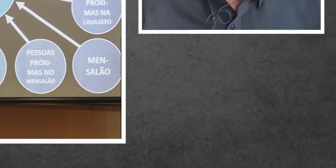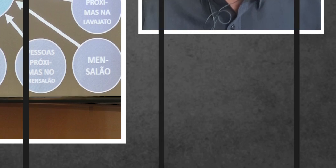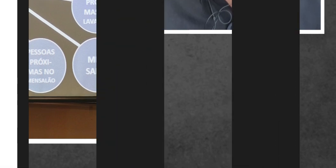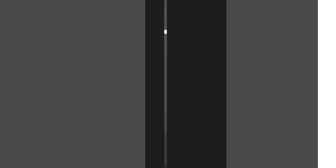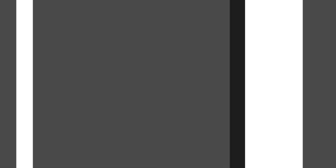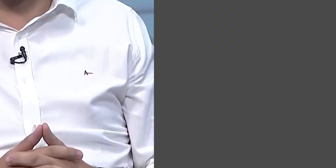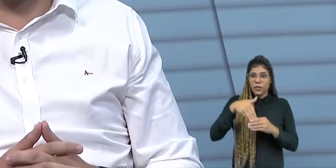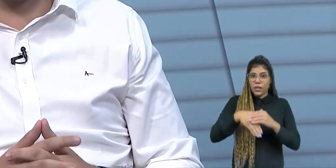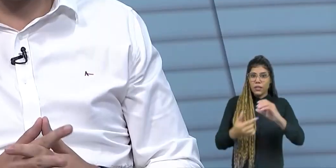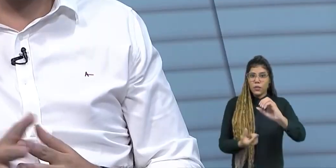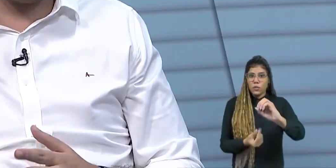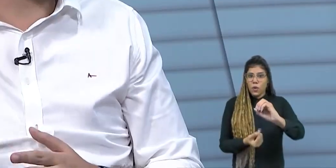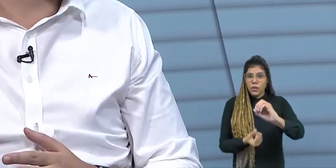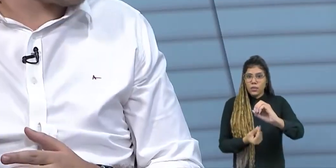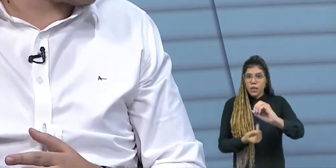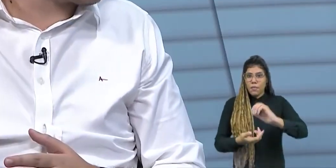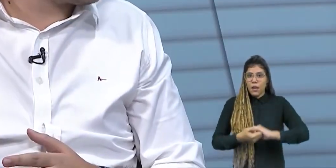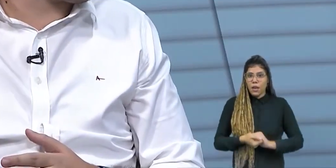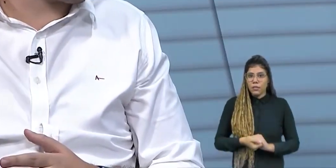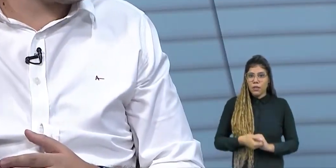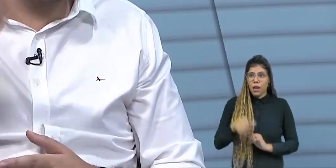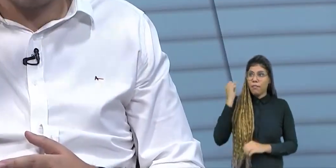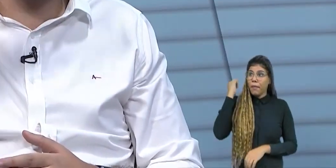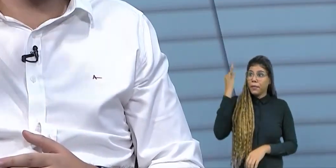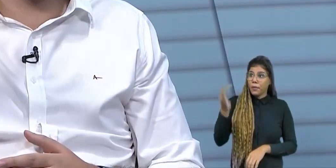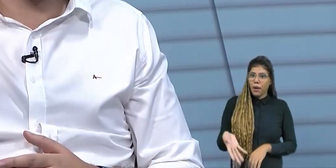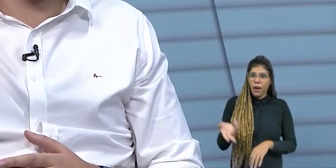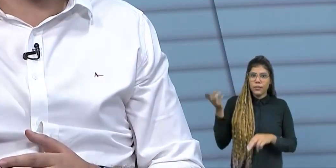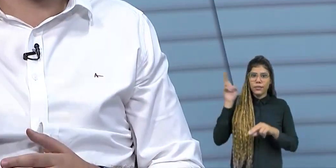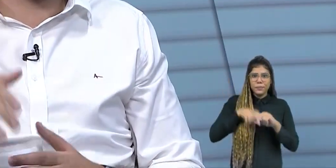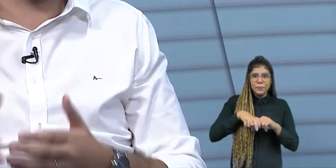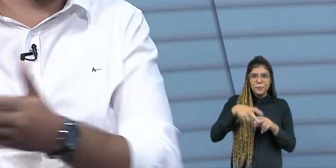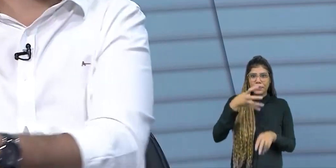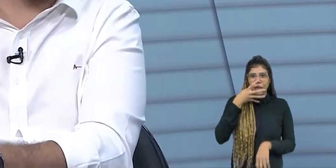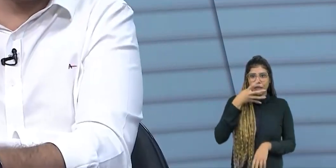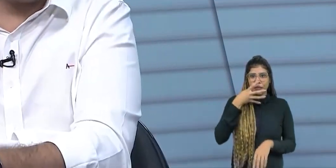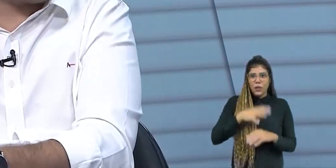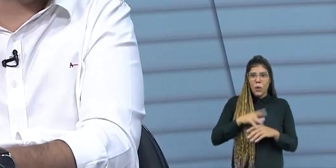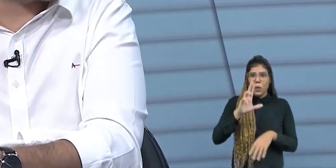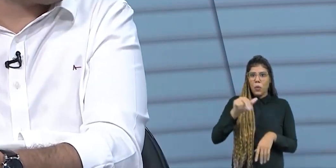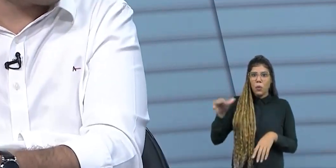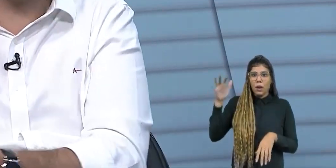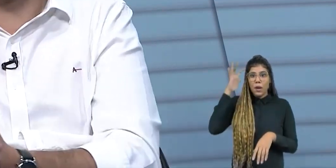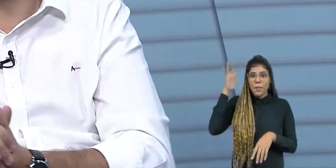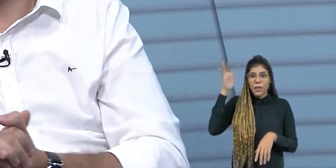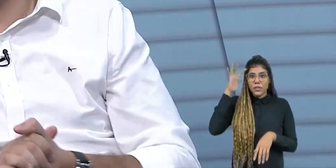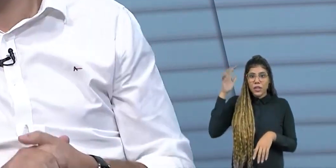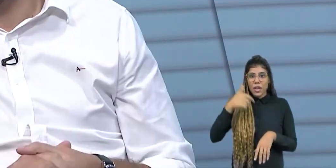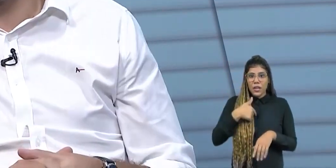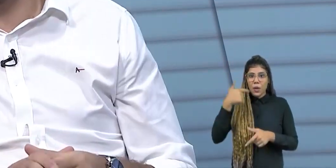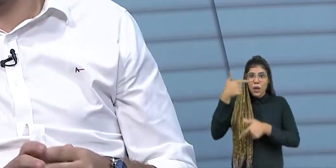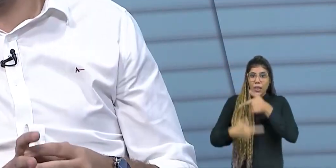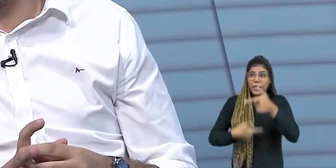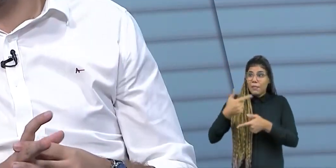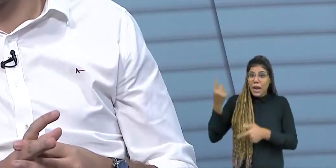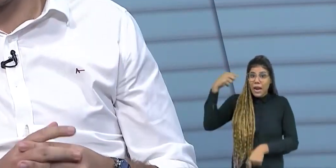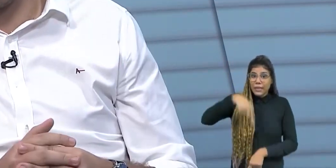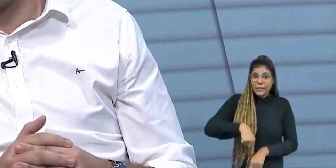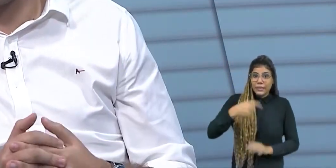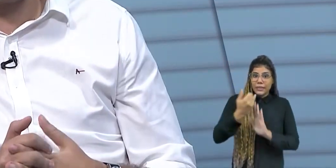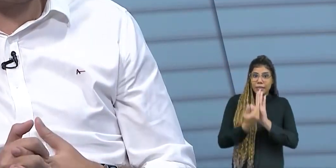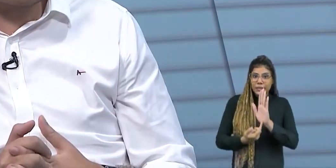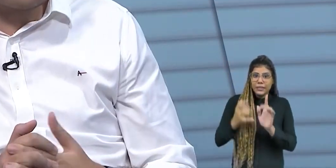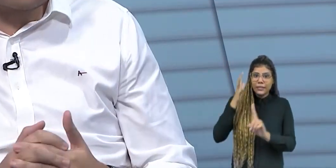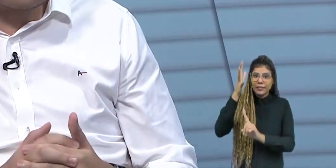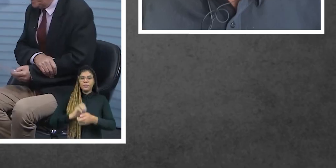e 2018. No Ceará, o TRE cassou o deputado estadual mais votado no ano passado, Carmelo Neto, junto com